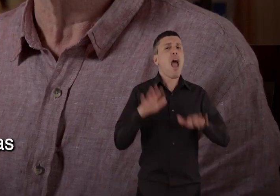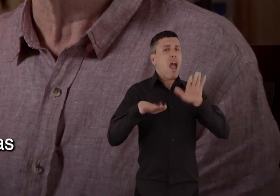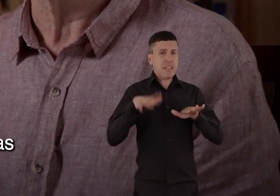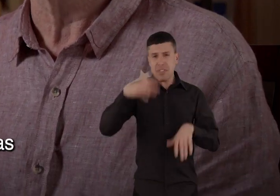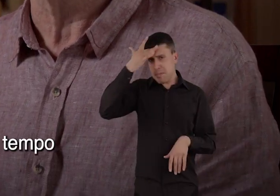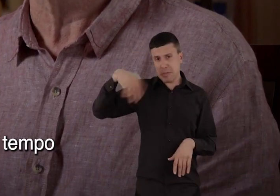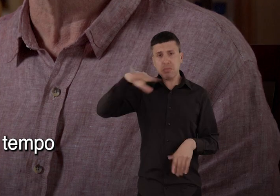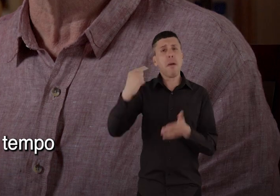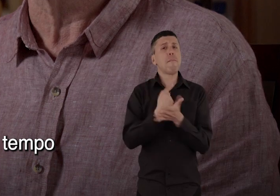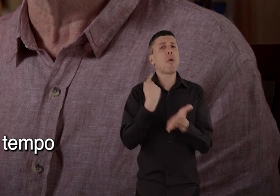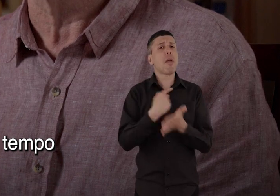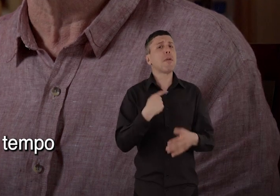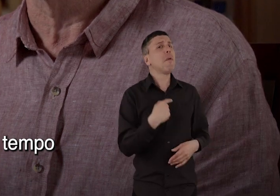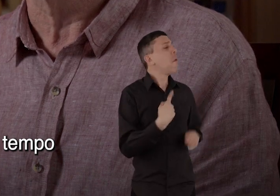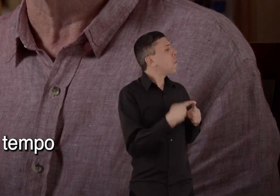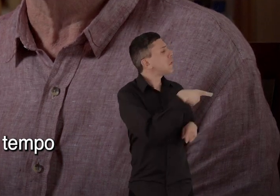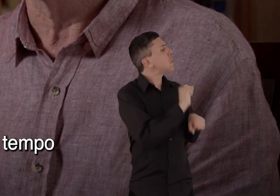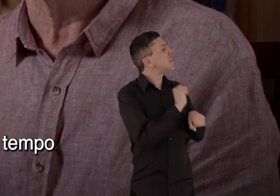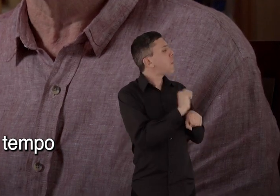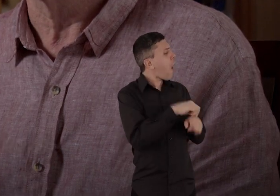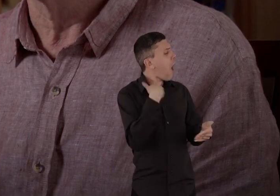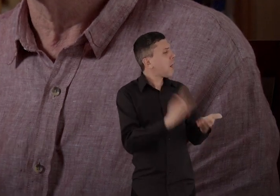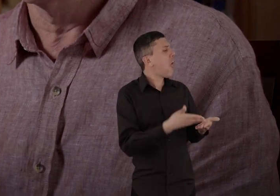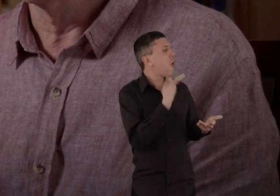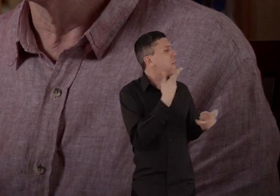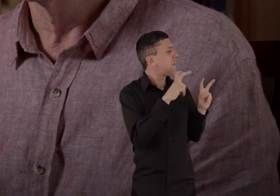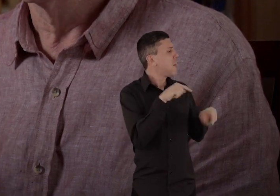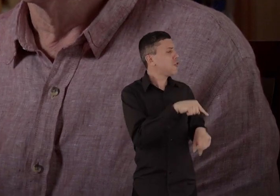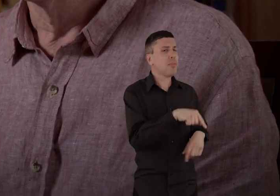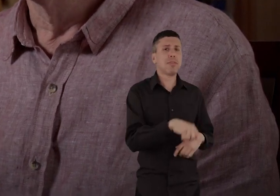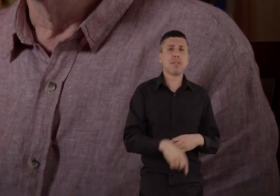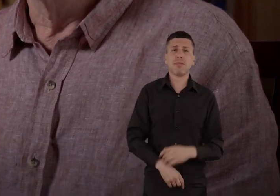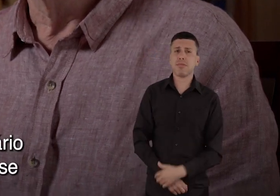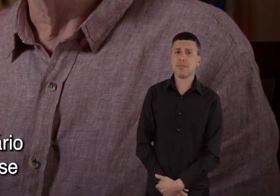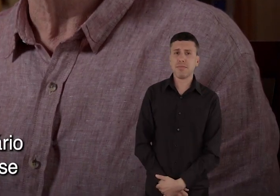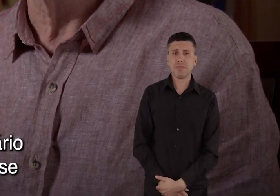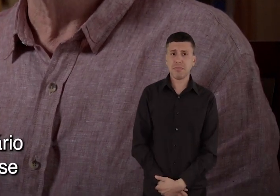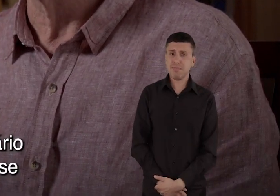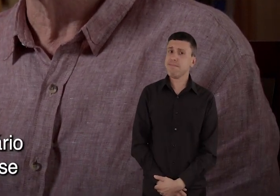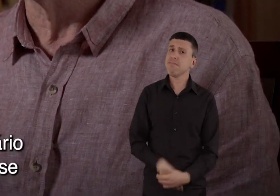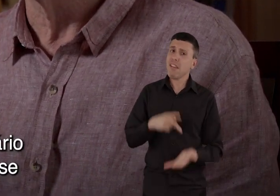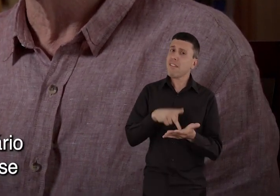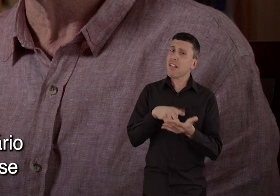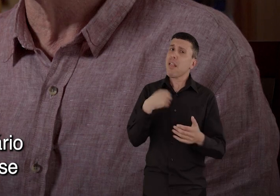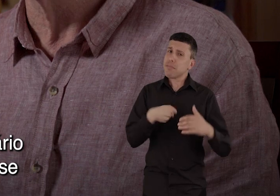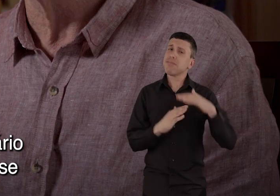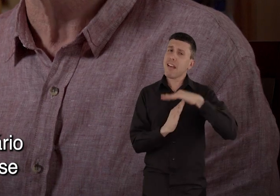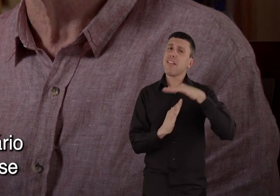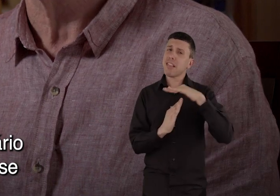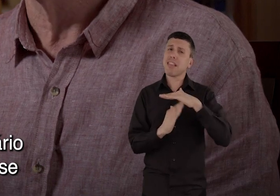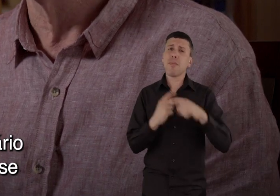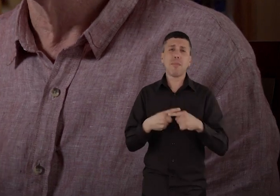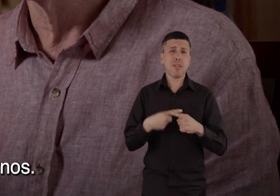Às vezes as pessoas me perguntam, bom, mas você esperou tanto tempo para dizer isso, né? Foi o tempo necessário para que